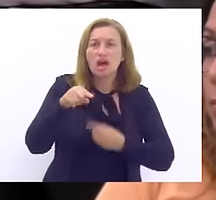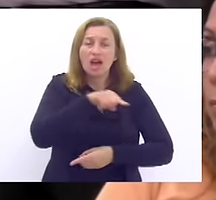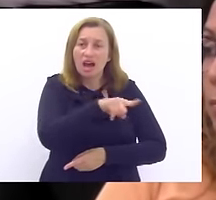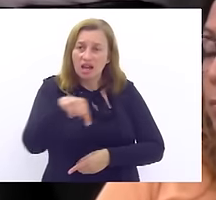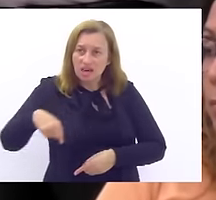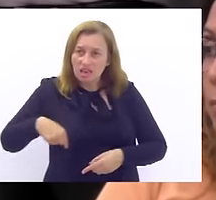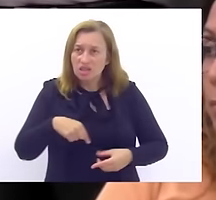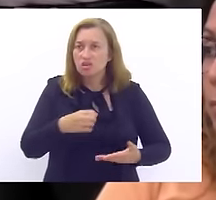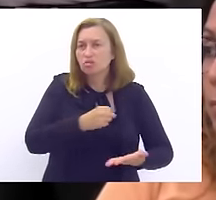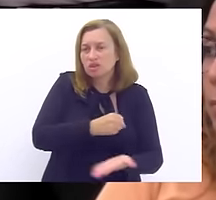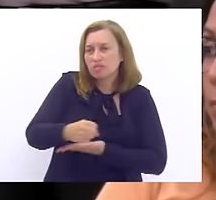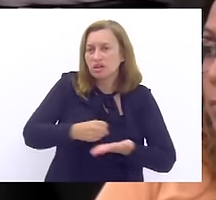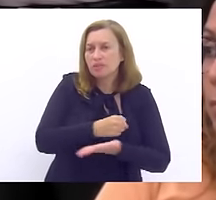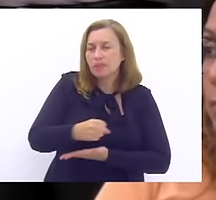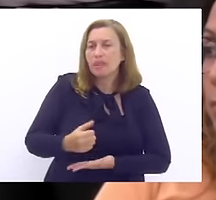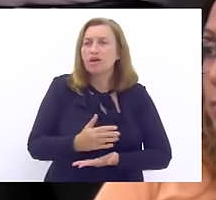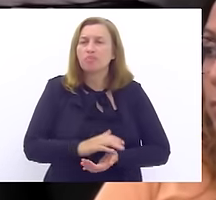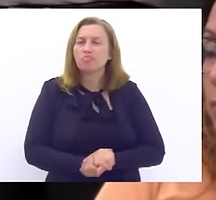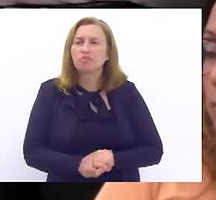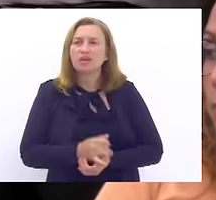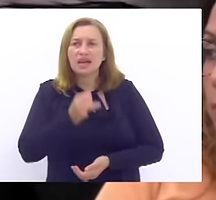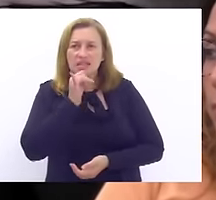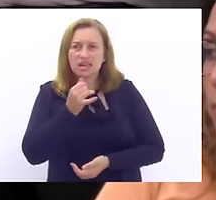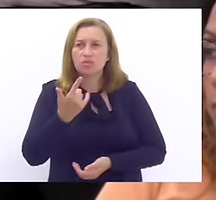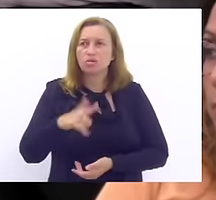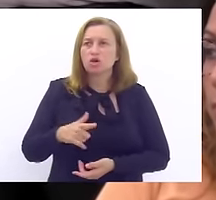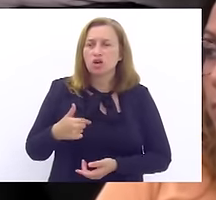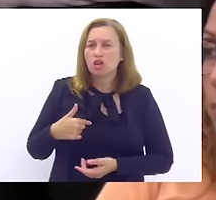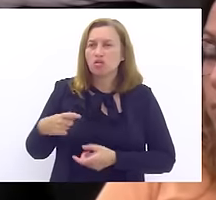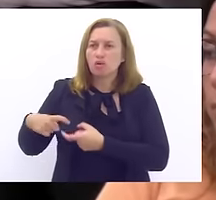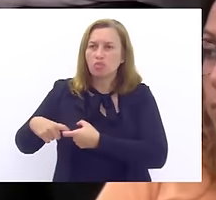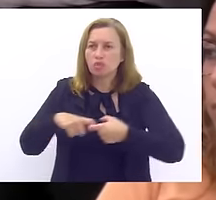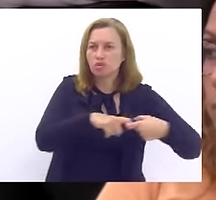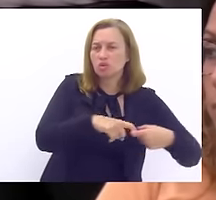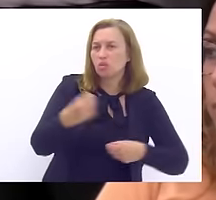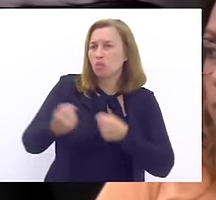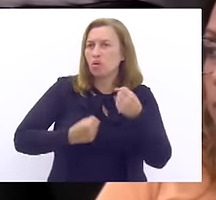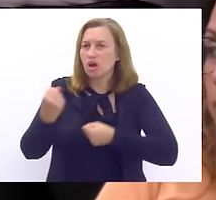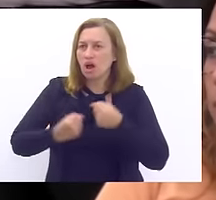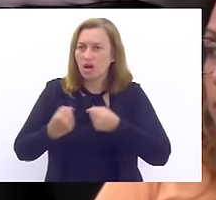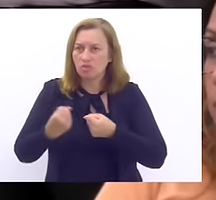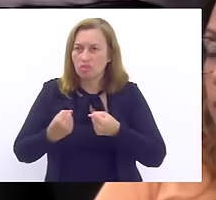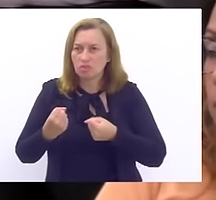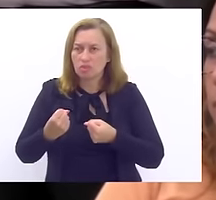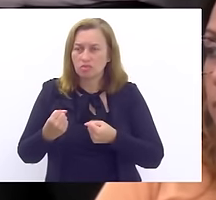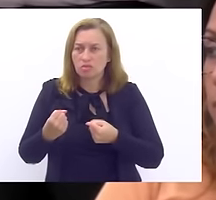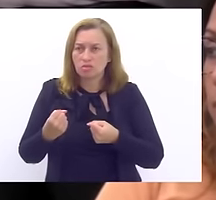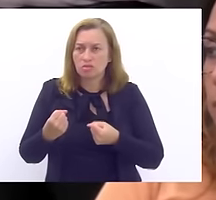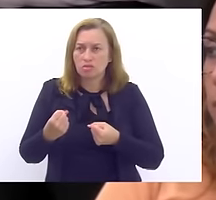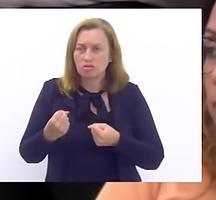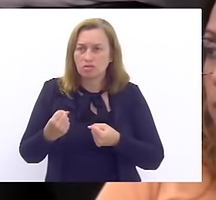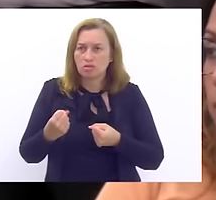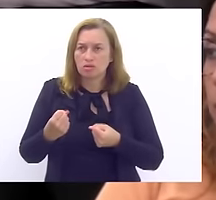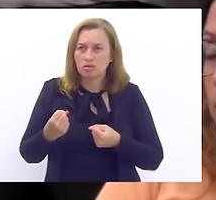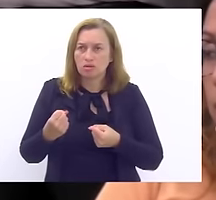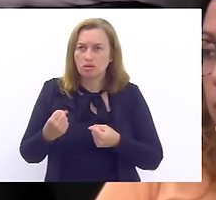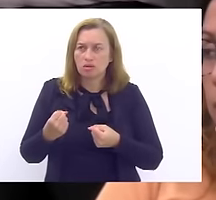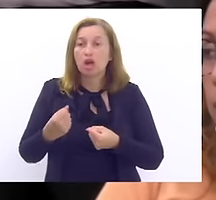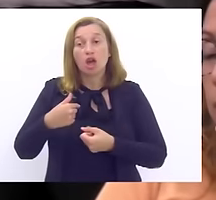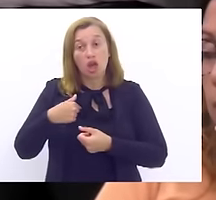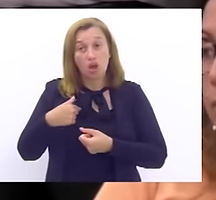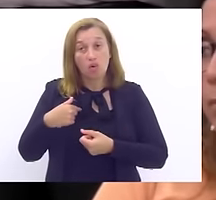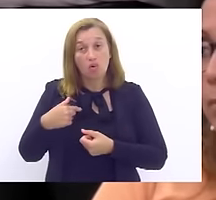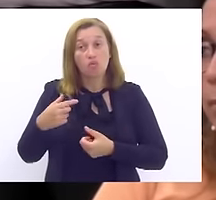resolve sem critérios por exemplo eu vou remover um carro por licenciamento vencido Tá eu vou remover